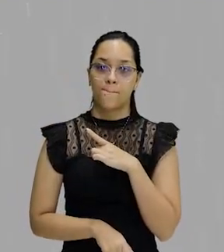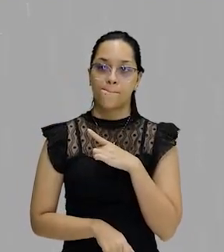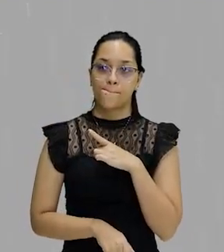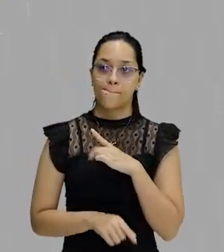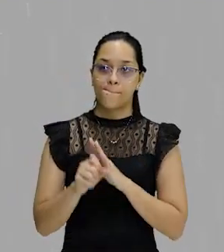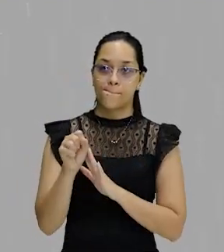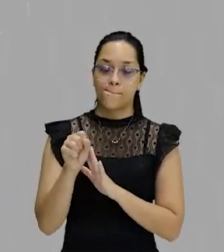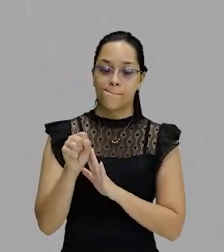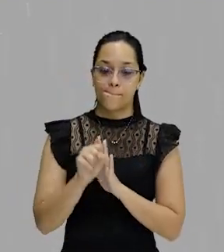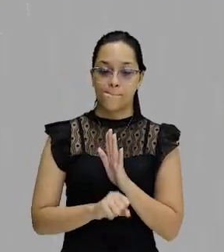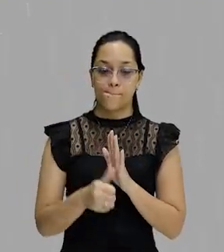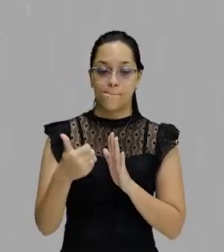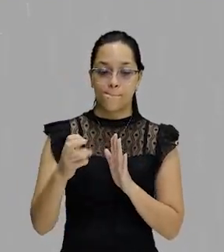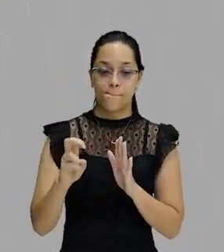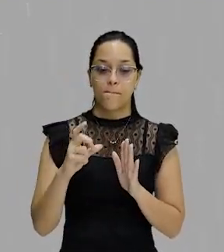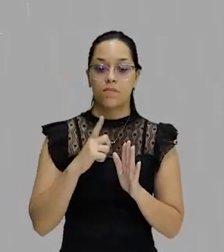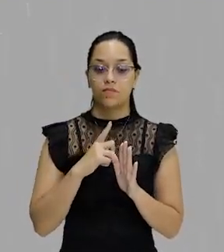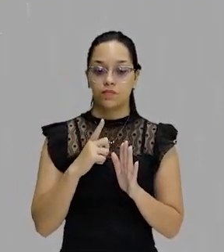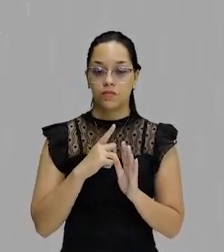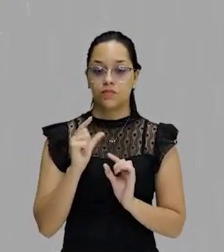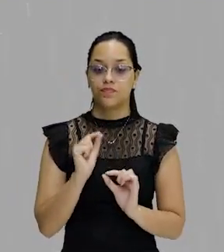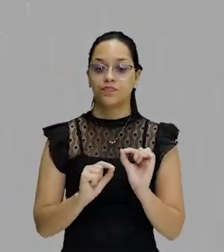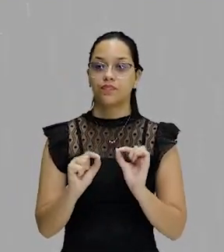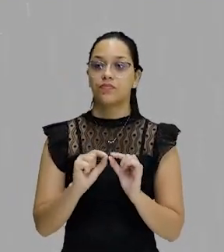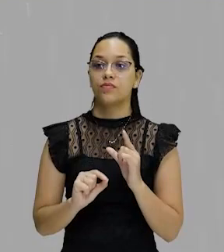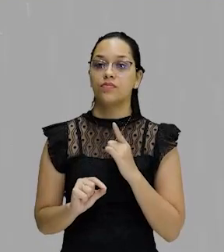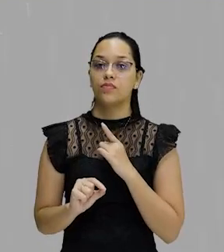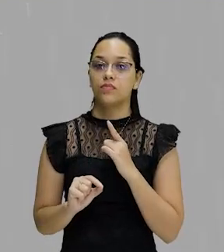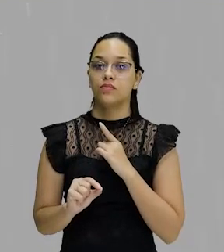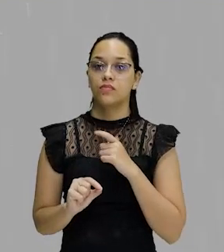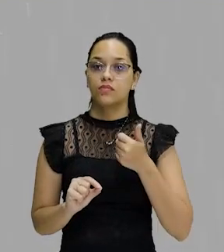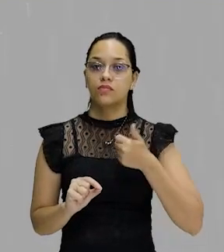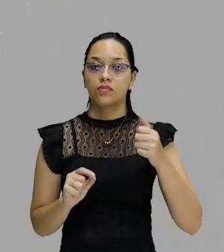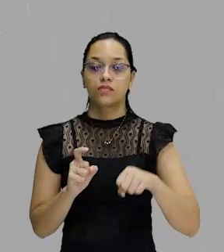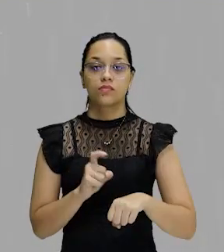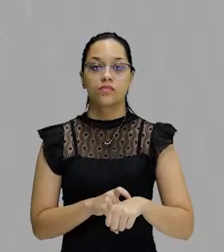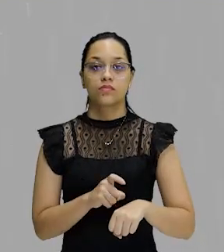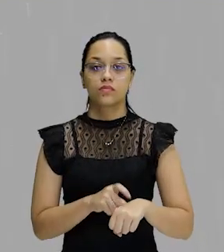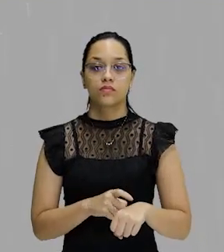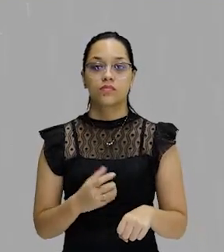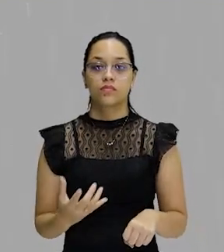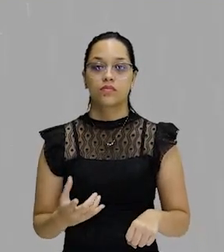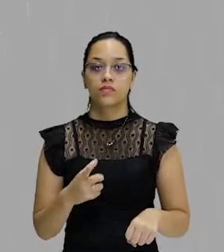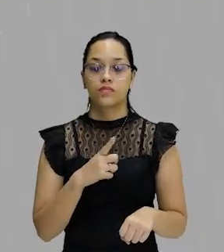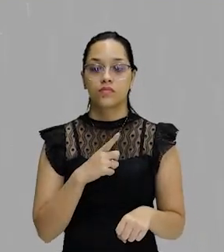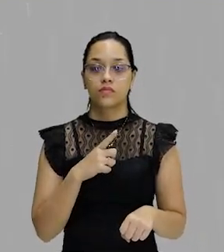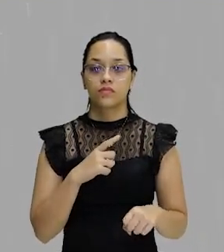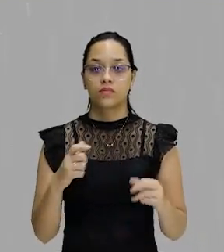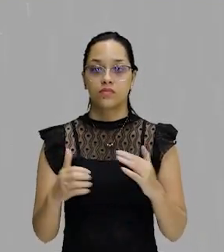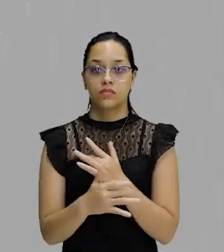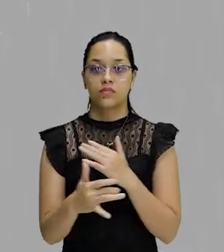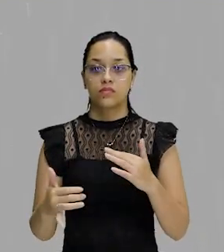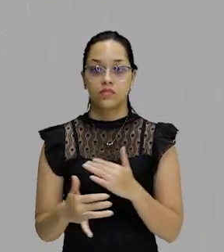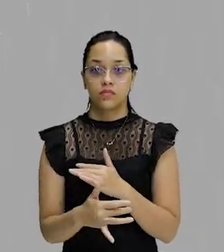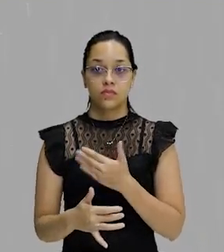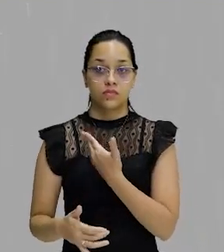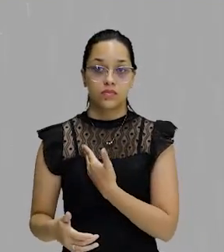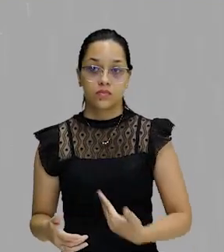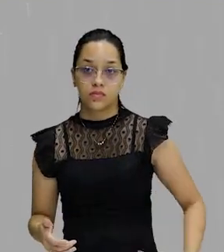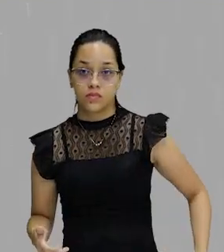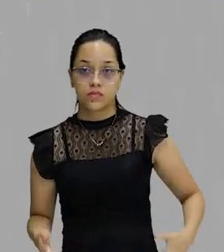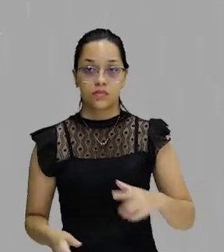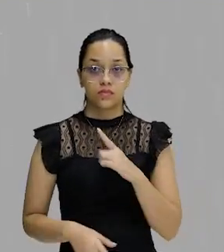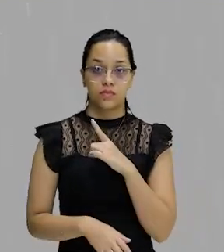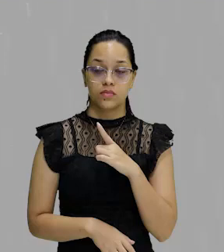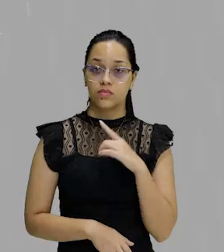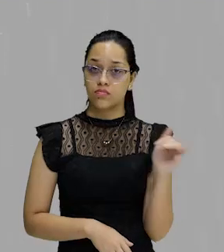século XV, o Renascimento ele se ambienta, no primeiro momento, em cidades-estados das